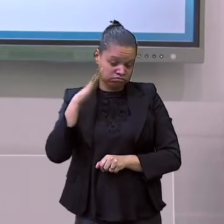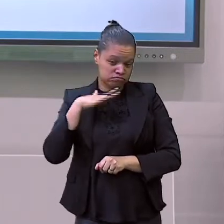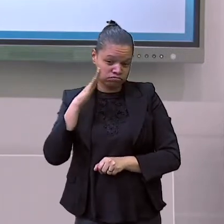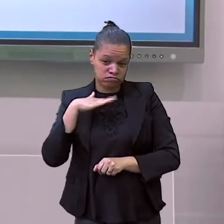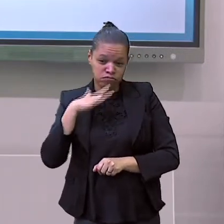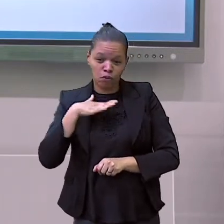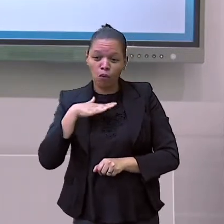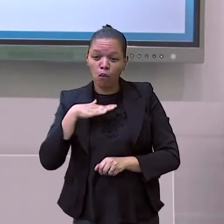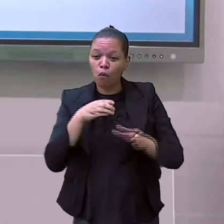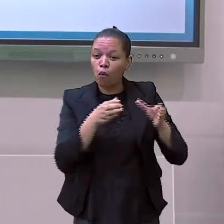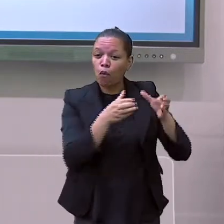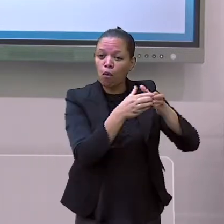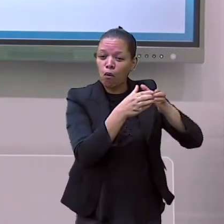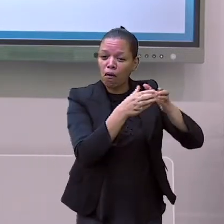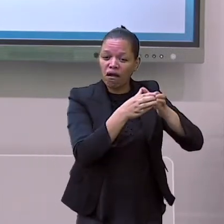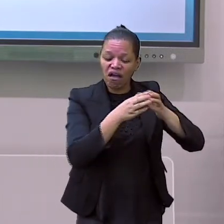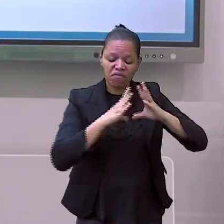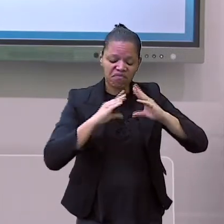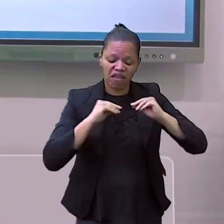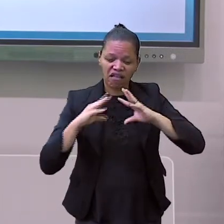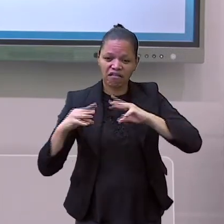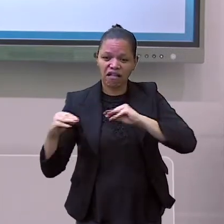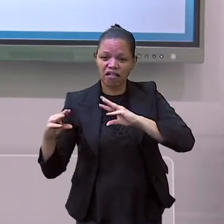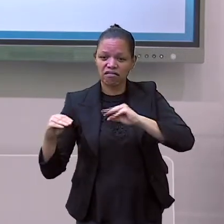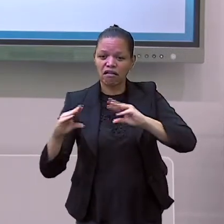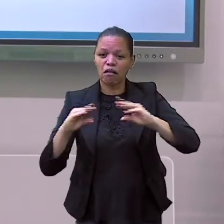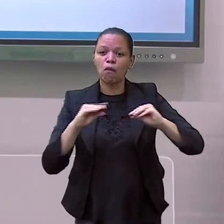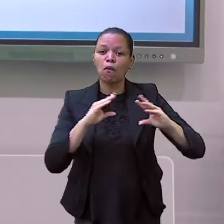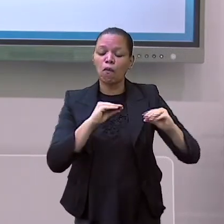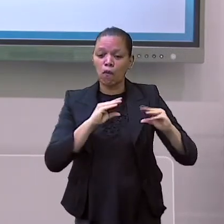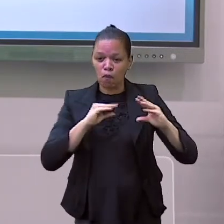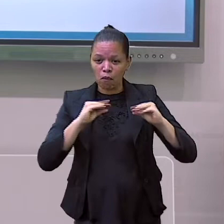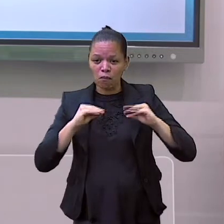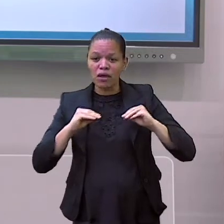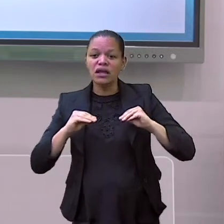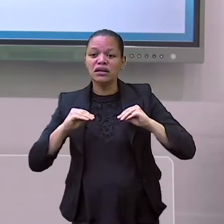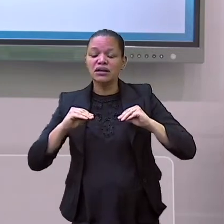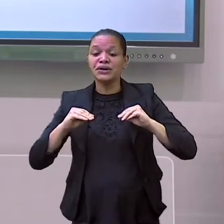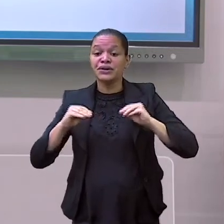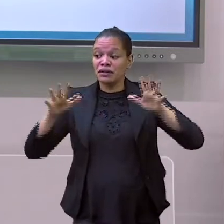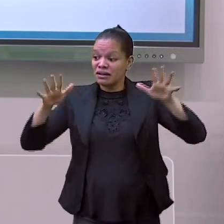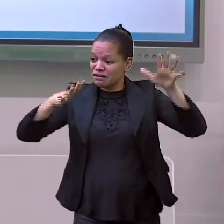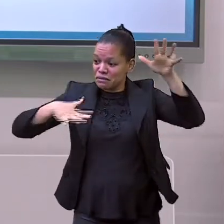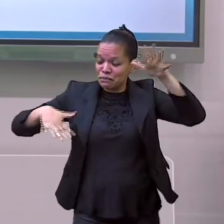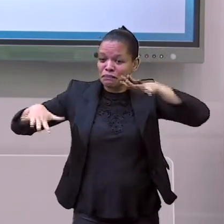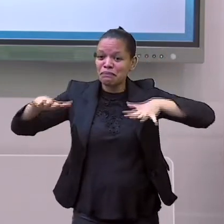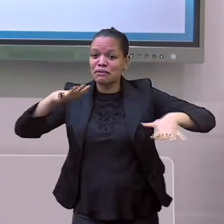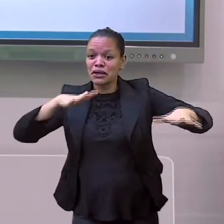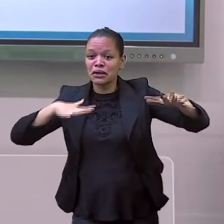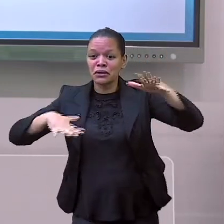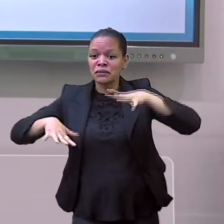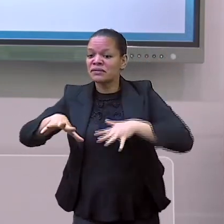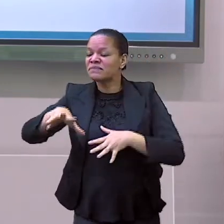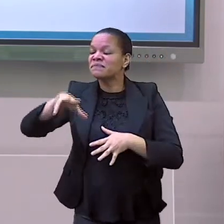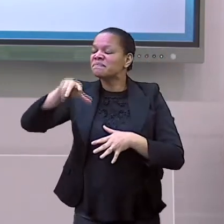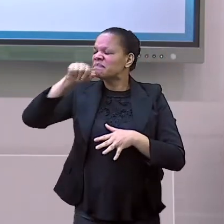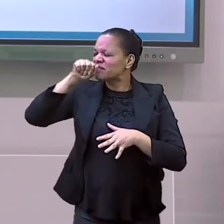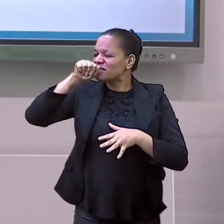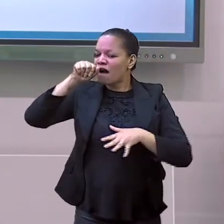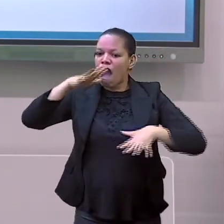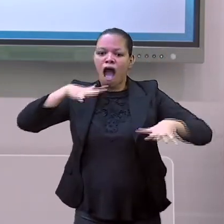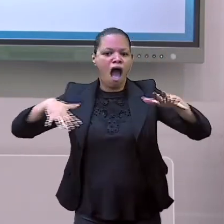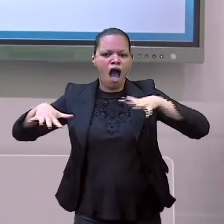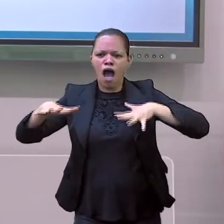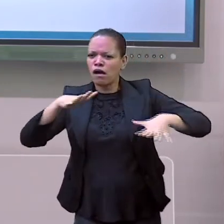o local e falta de circulação de ar, foi o que eu acabei de falar, porque bactéria gosta de lugar